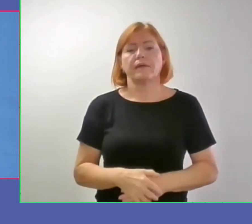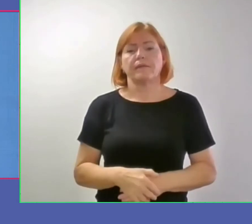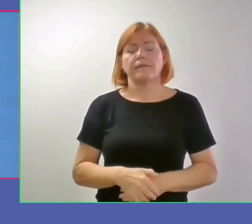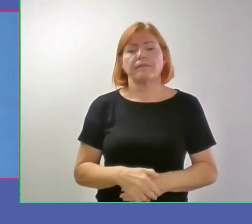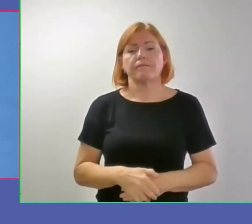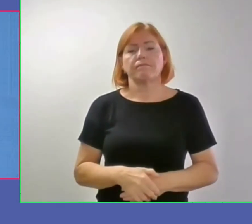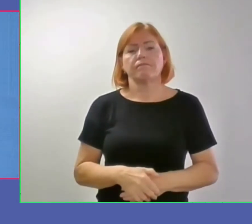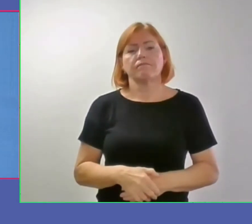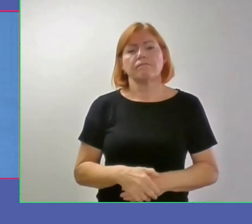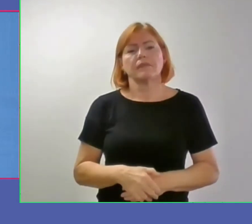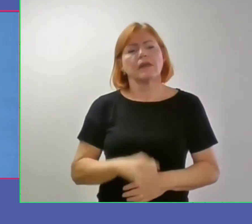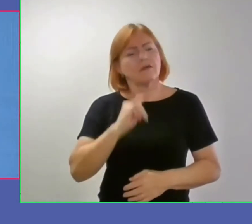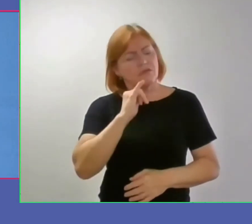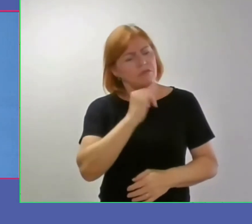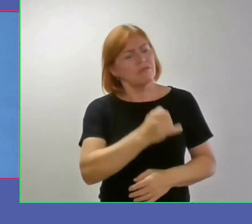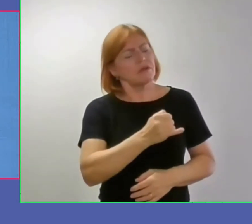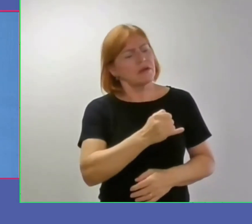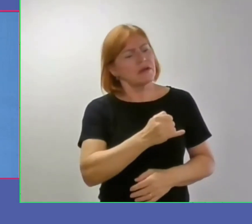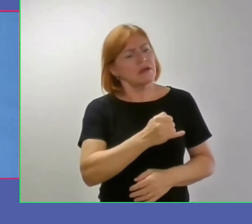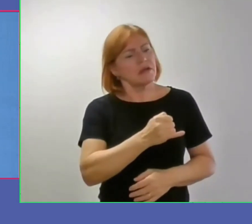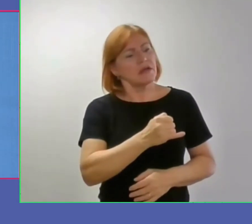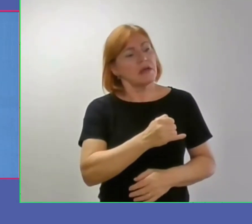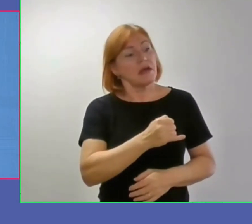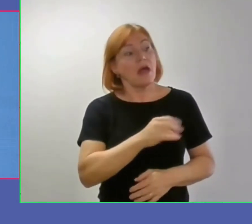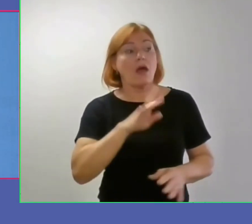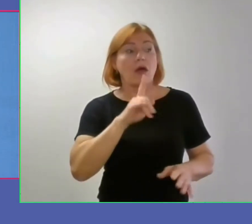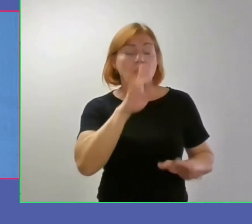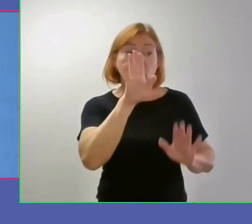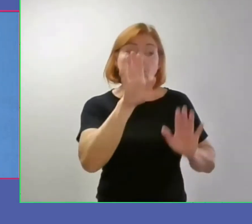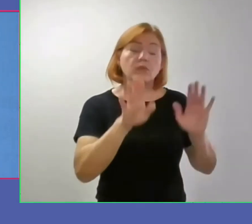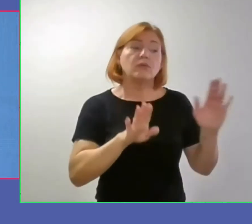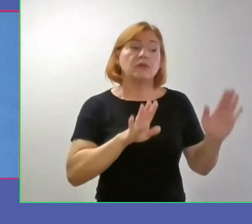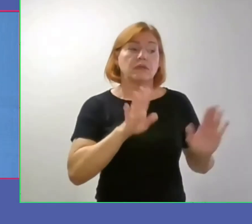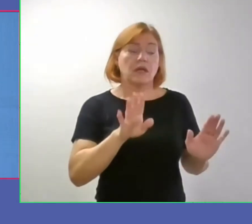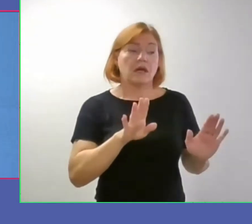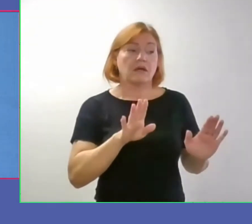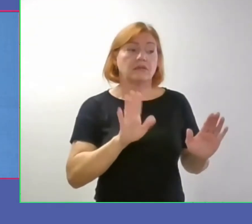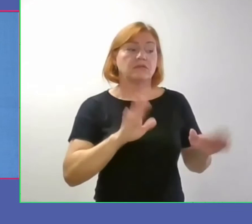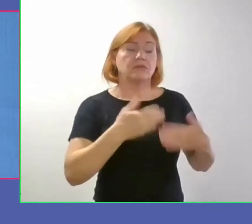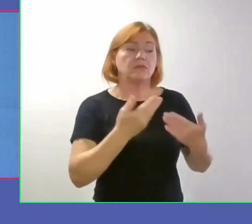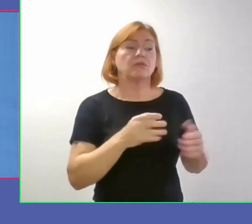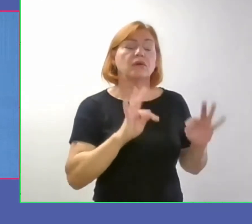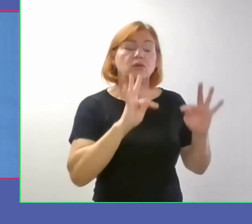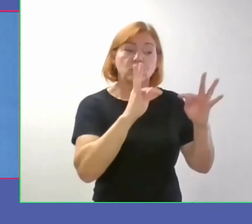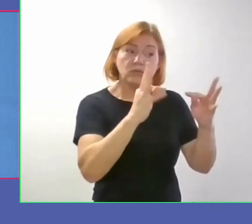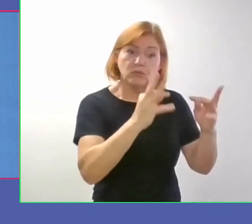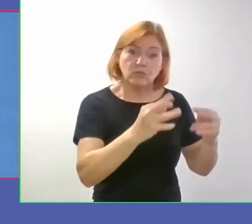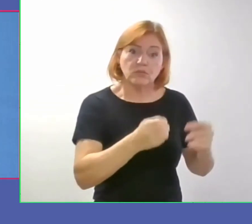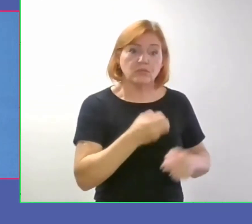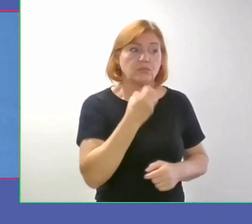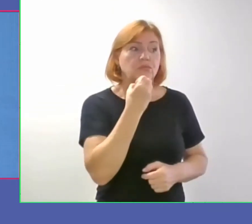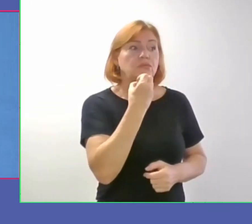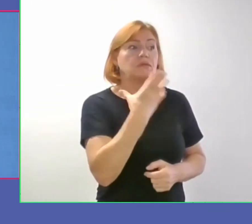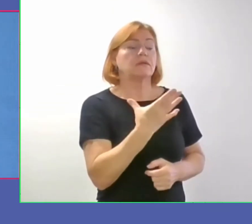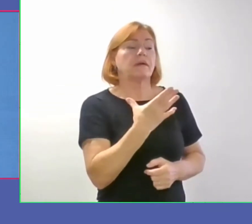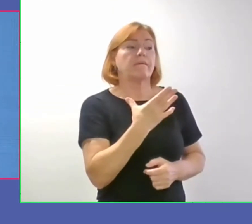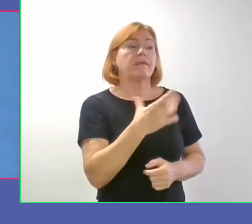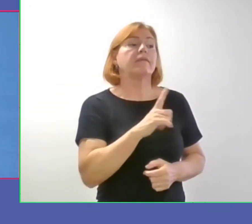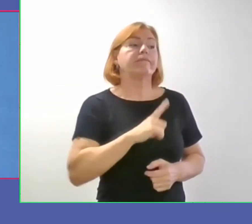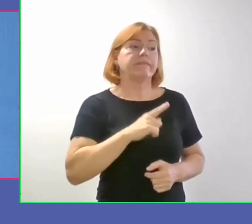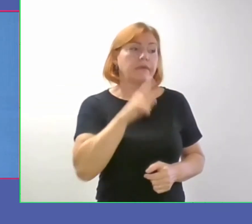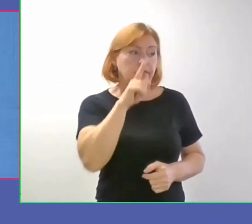é justamente quando tudo está bem, aí reside o perigo. Falei para ele: toma cuidado, vamos continuar com o